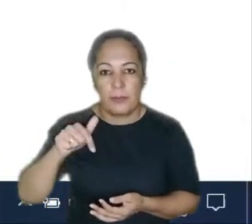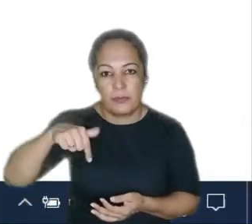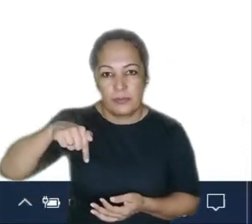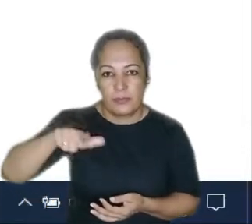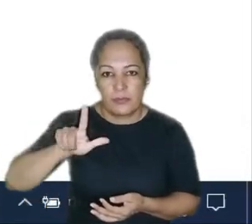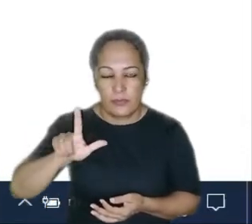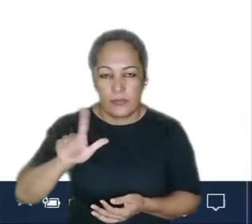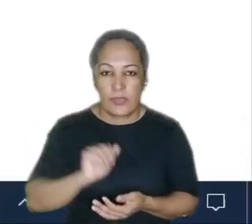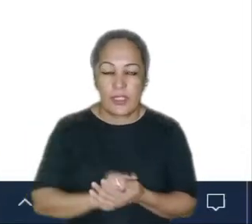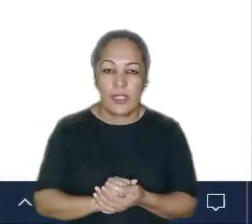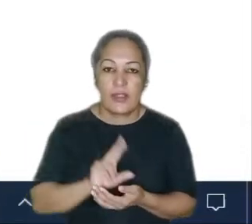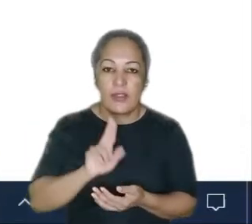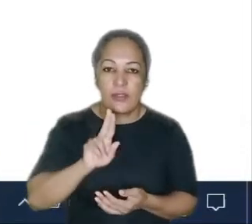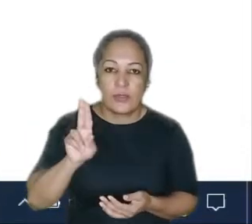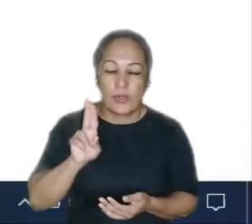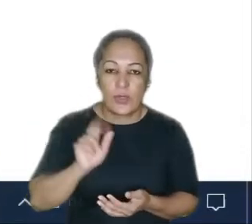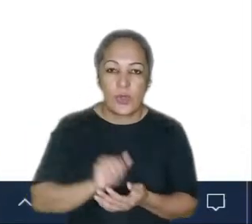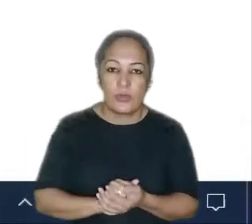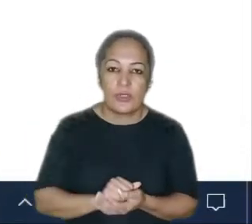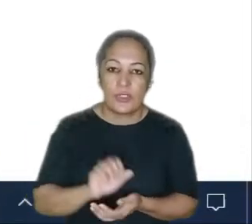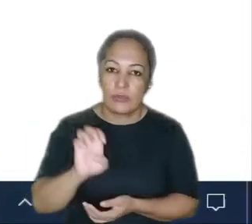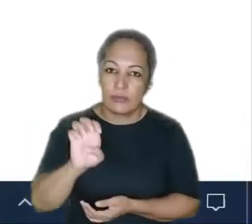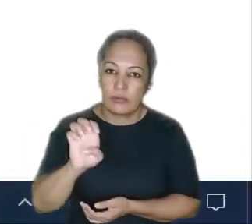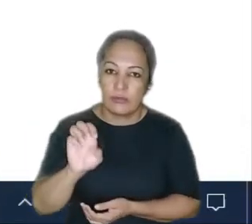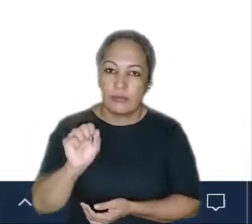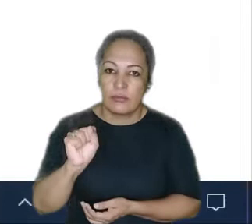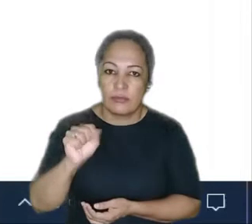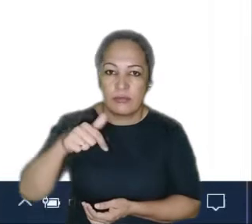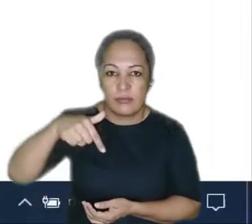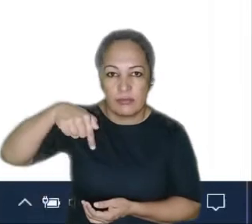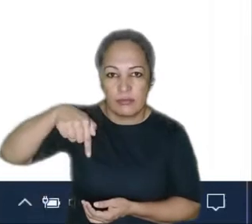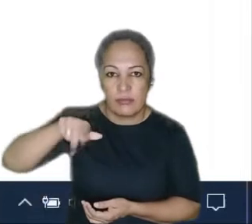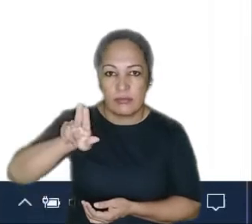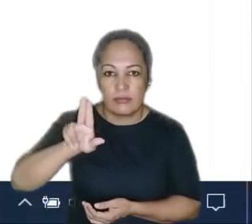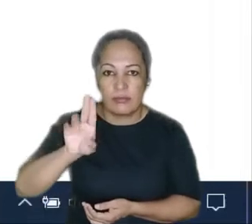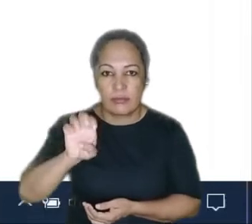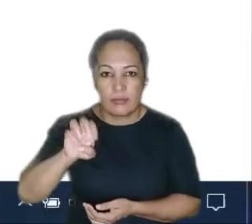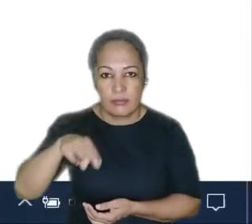de esquema, ok? É uma terminologia do MySQL.